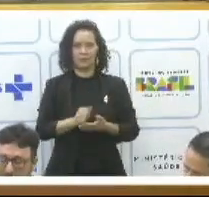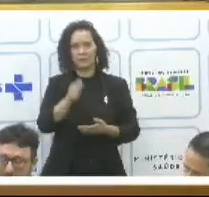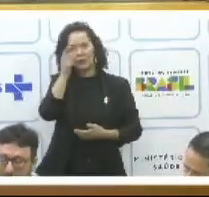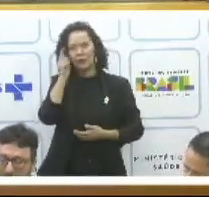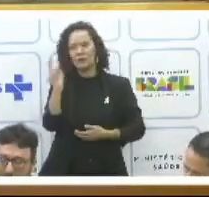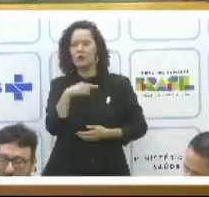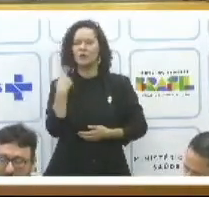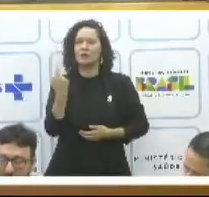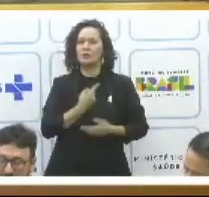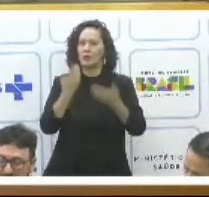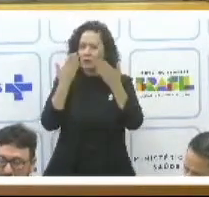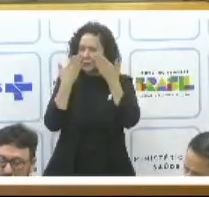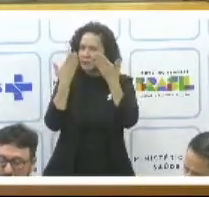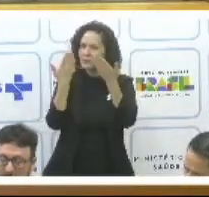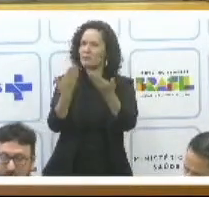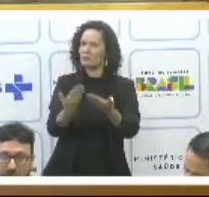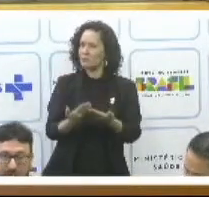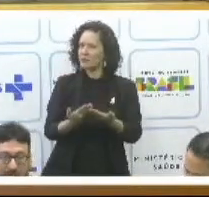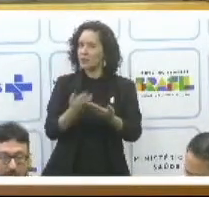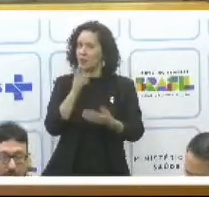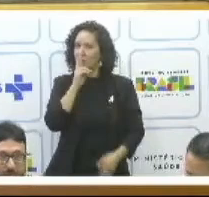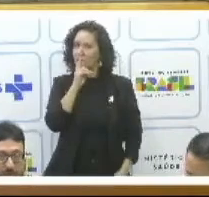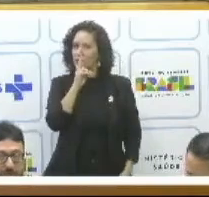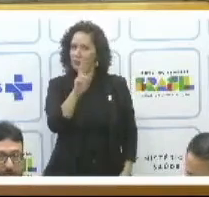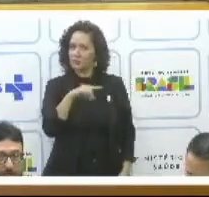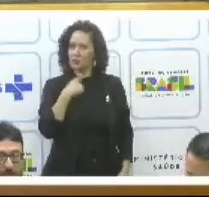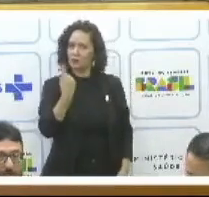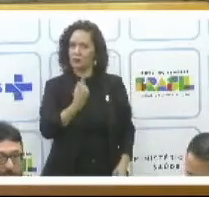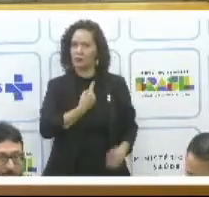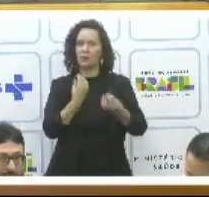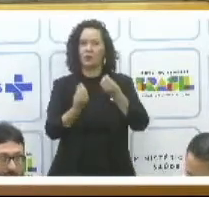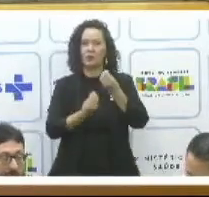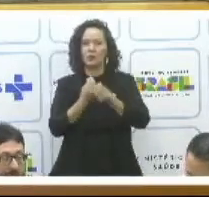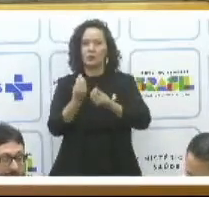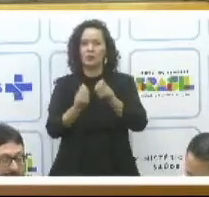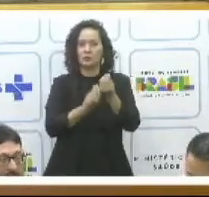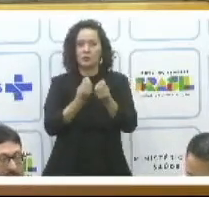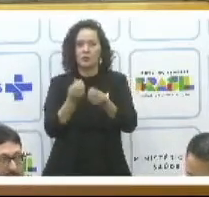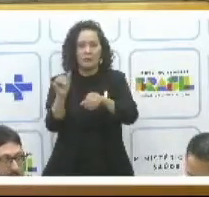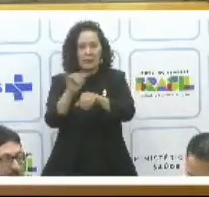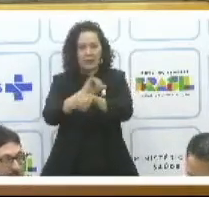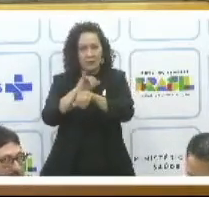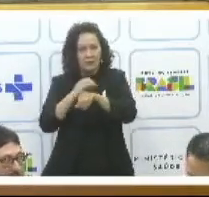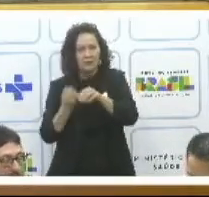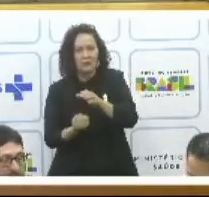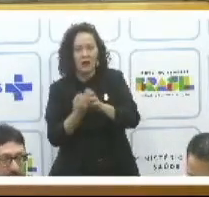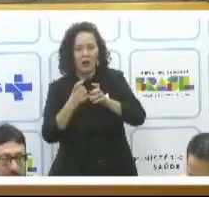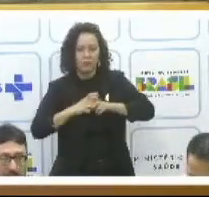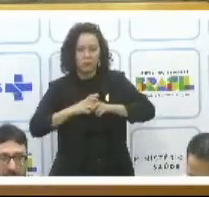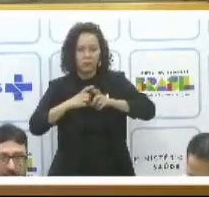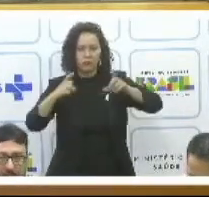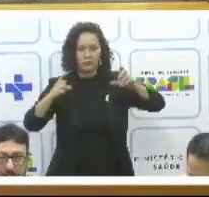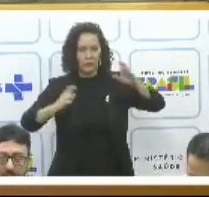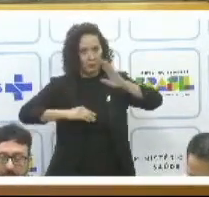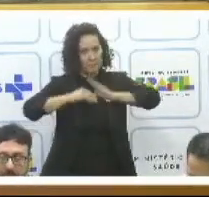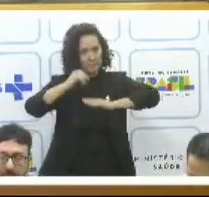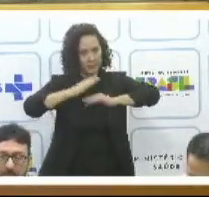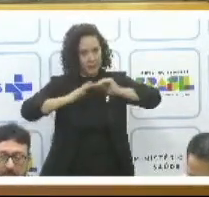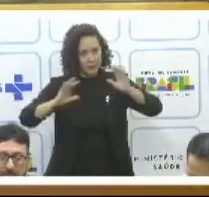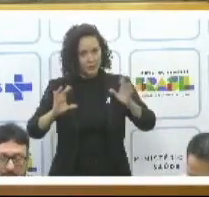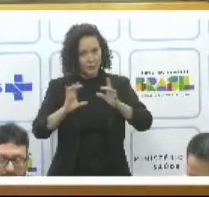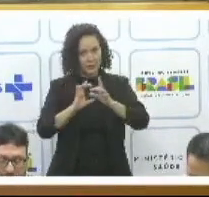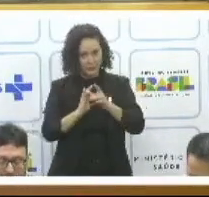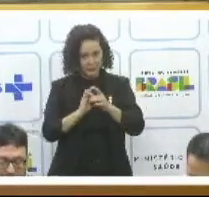podendo apresentar, né, um pouco dos resultados dessa estratégia de ampliação das práticas integrativas,